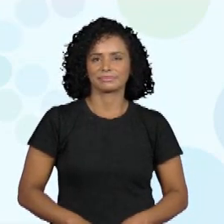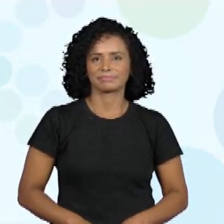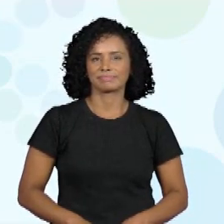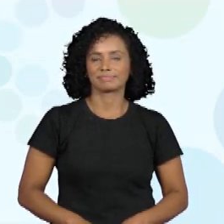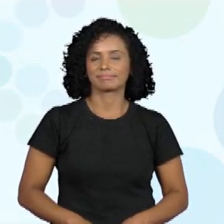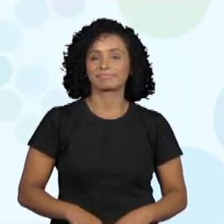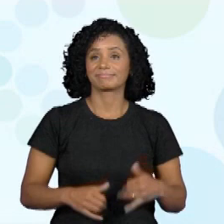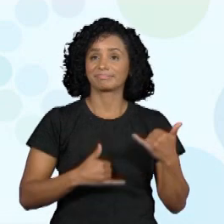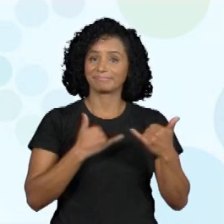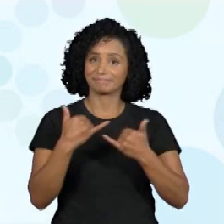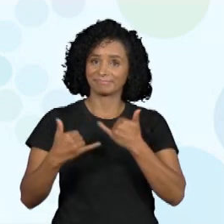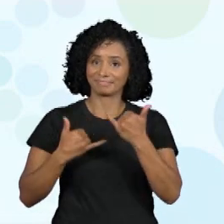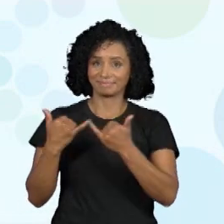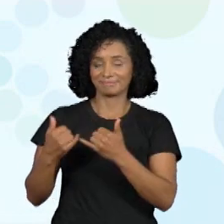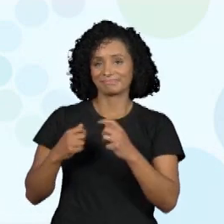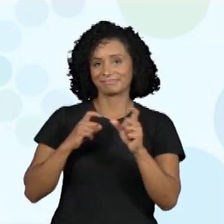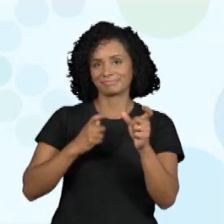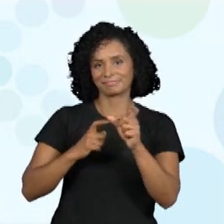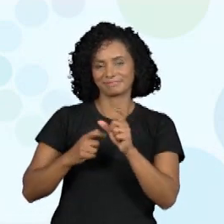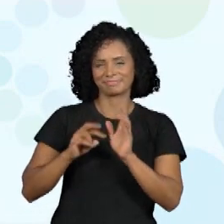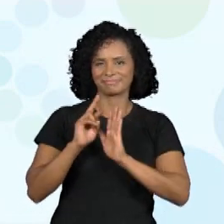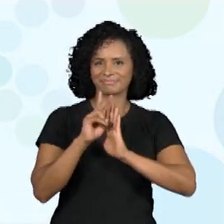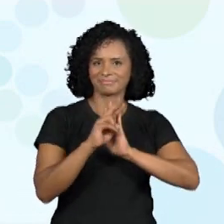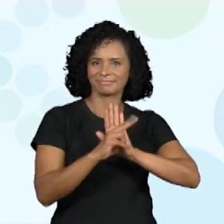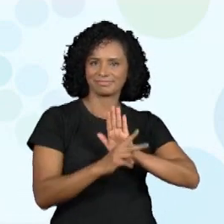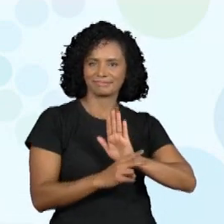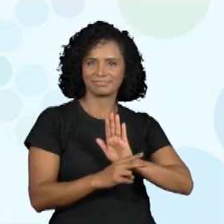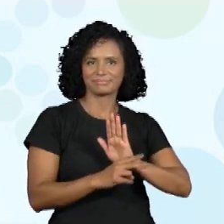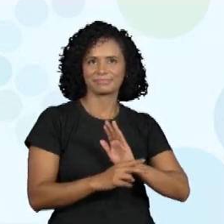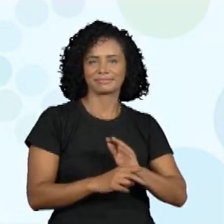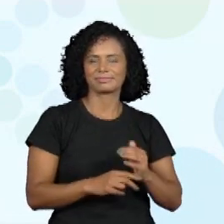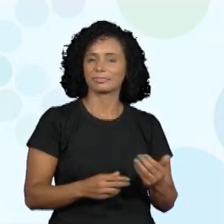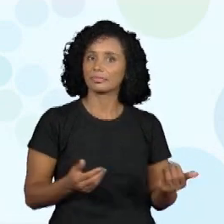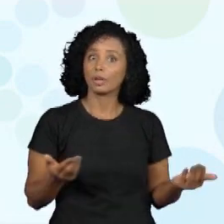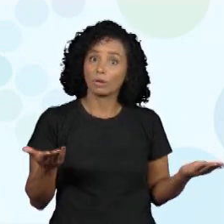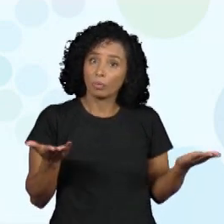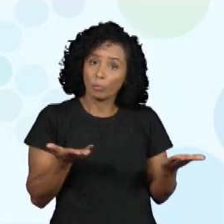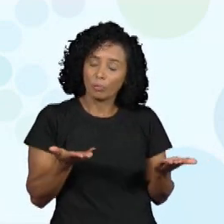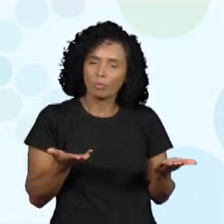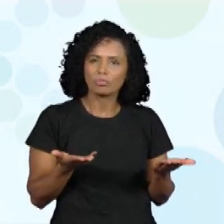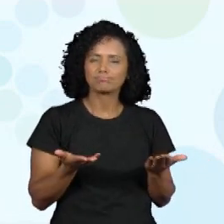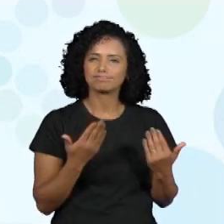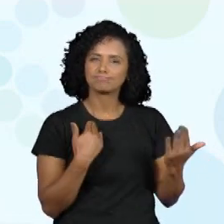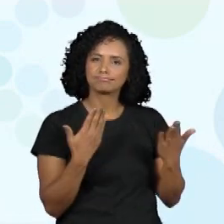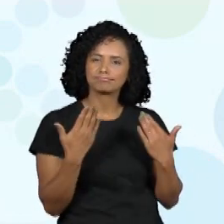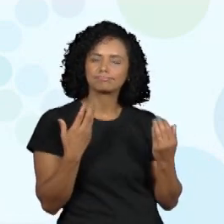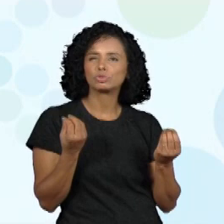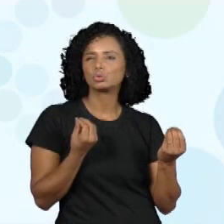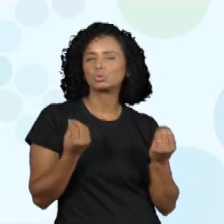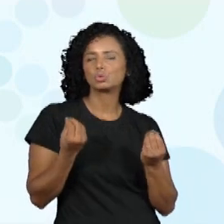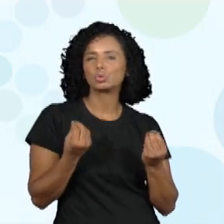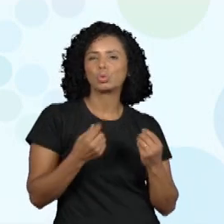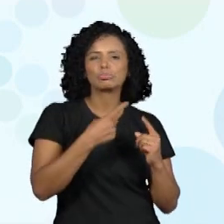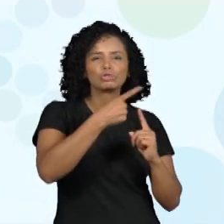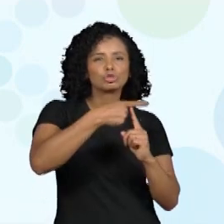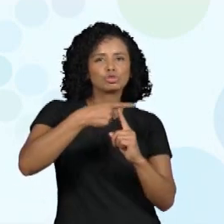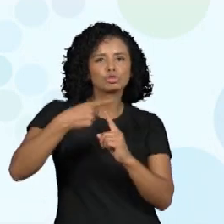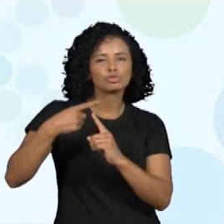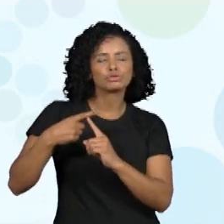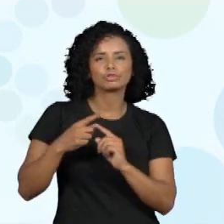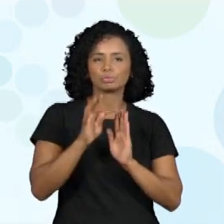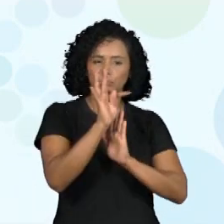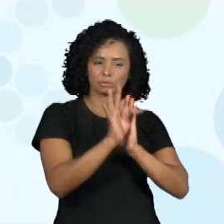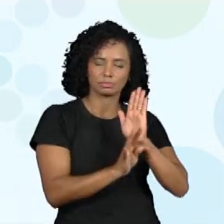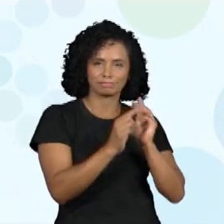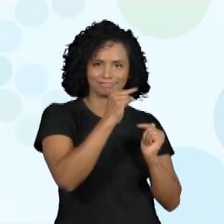Jogos e brincadeiras. Vamos conversar então um pouquinho sobre esse tipo de texto, de jogos e